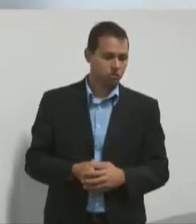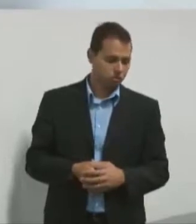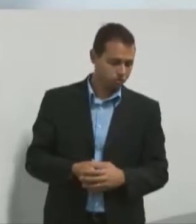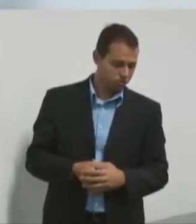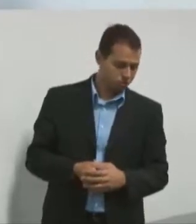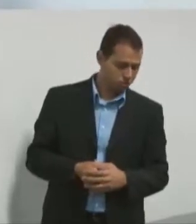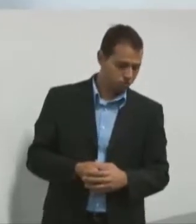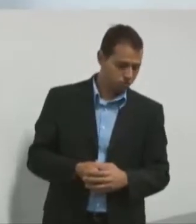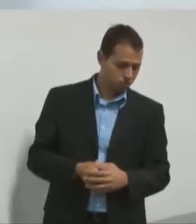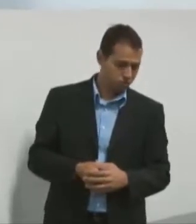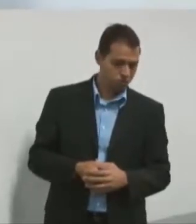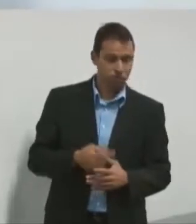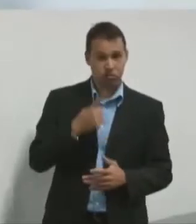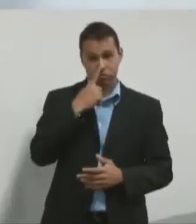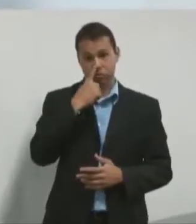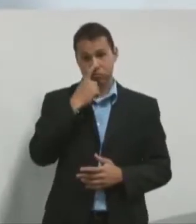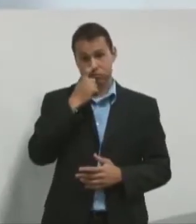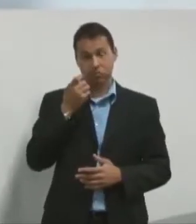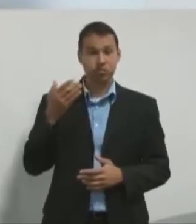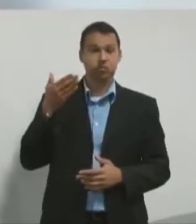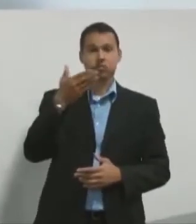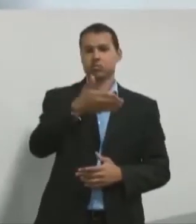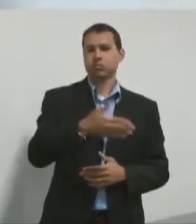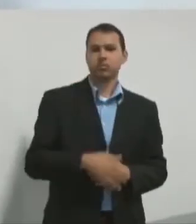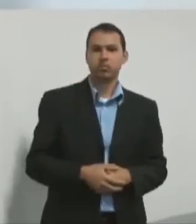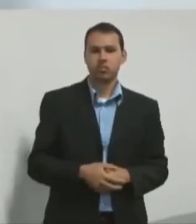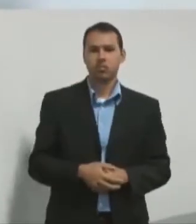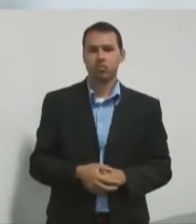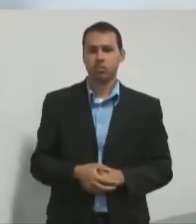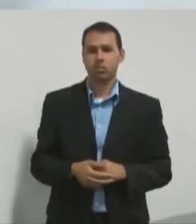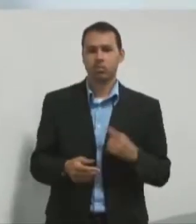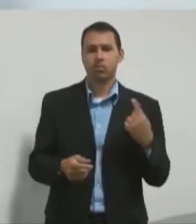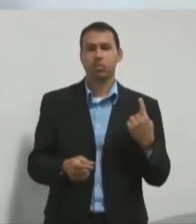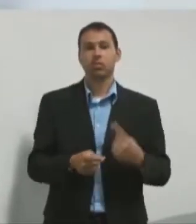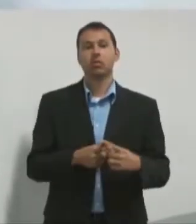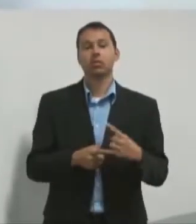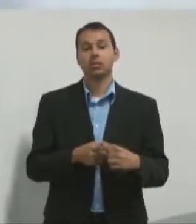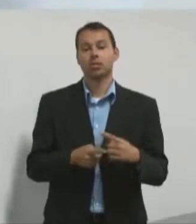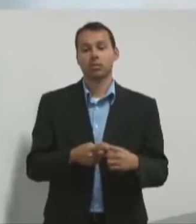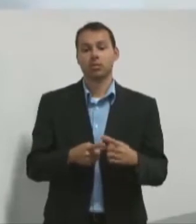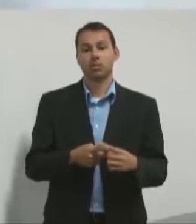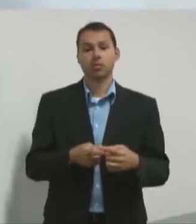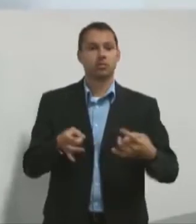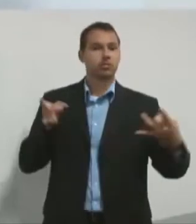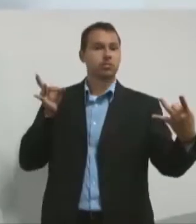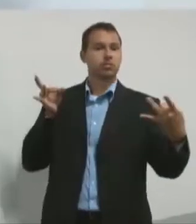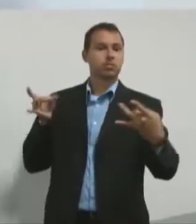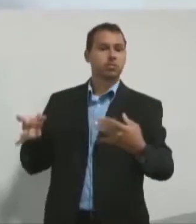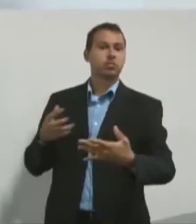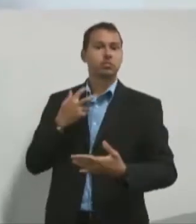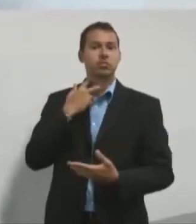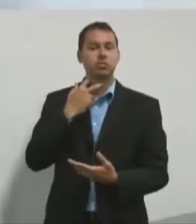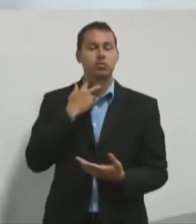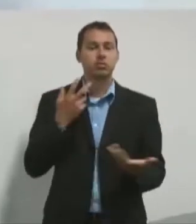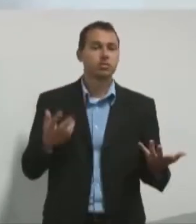de uns 40 caminhões de lixo. Por que que eles não põem nas costas e levam para casa? Por que que põem lá no local onde não deva pôr?